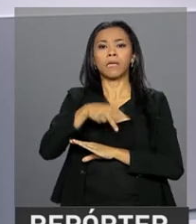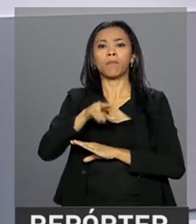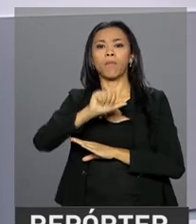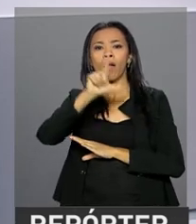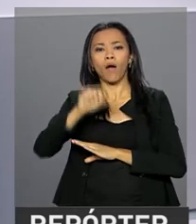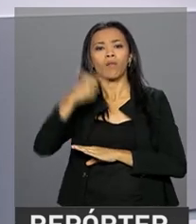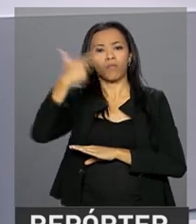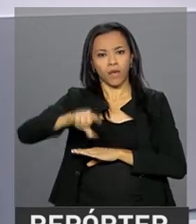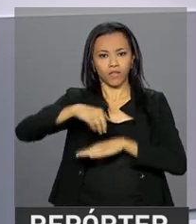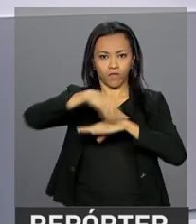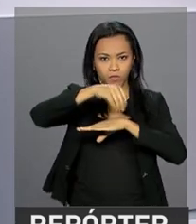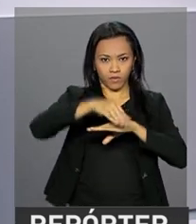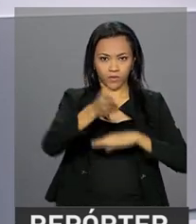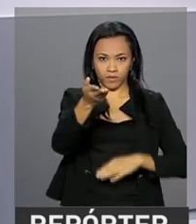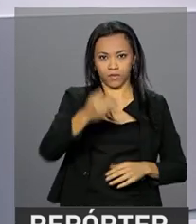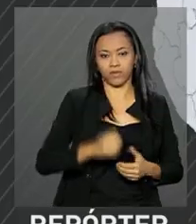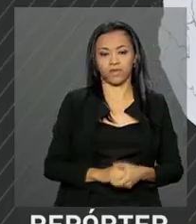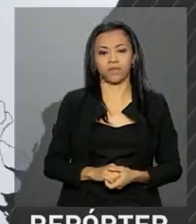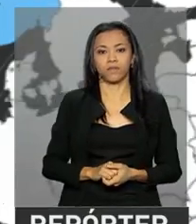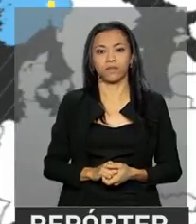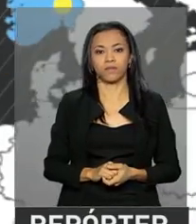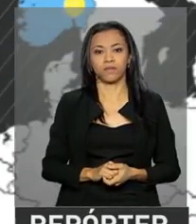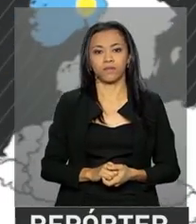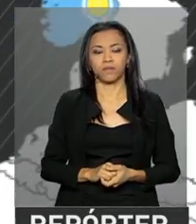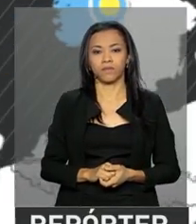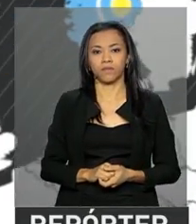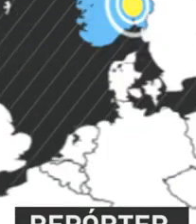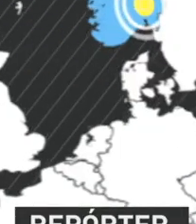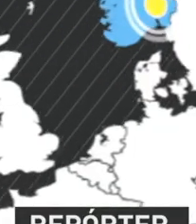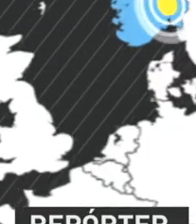tem as informações.